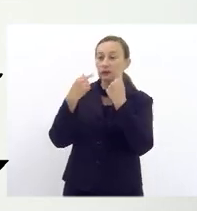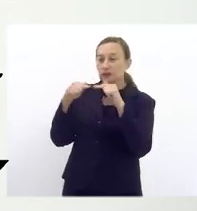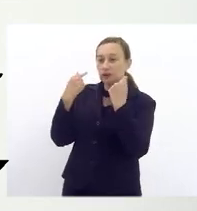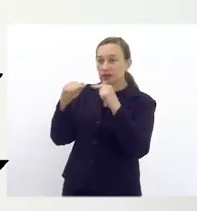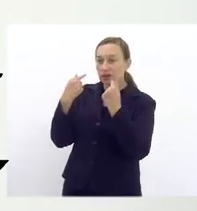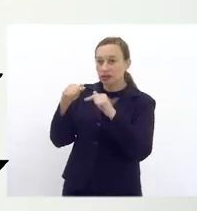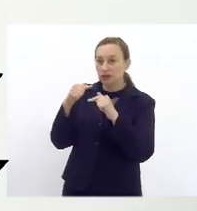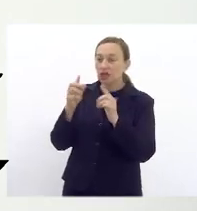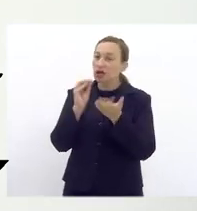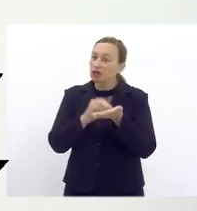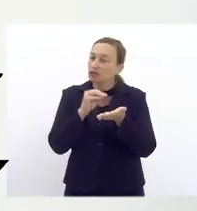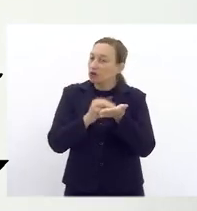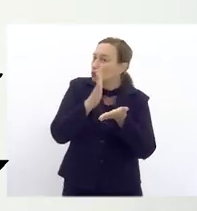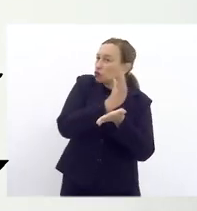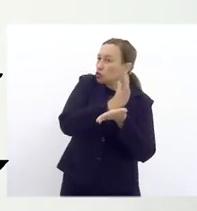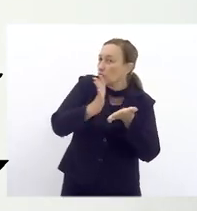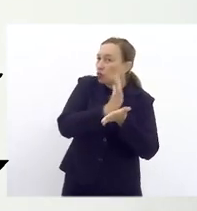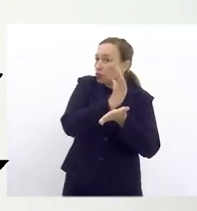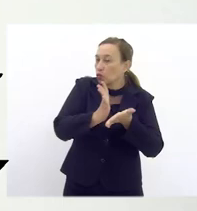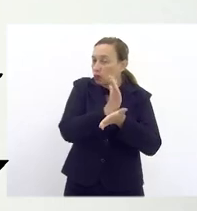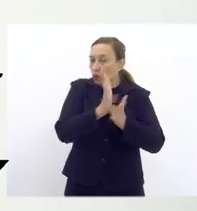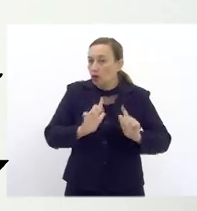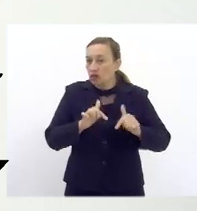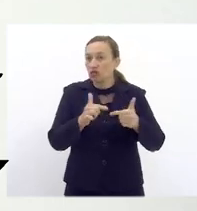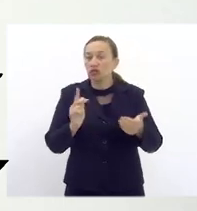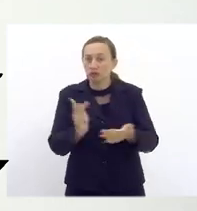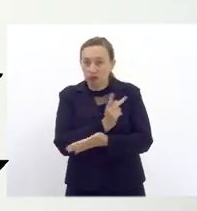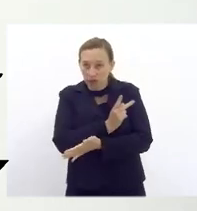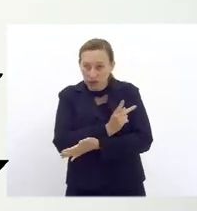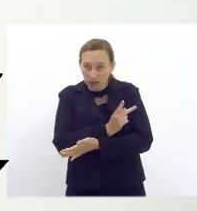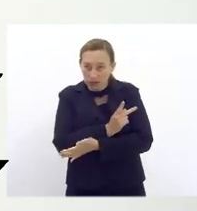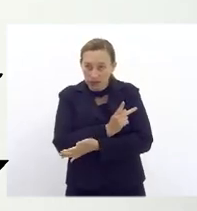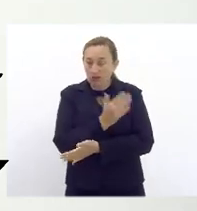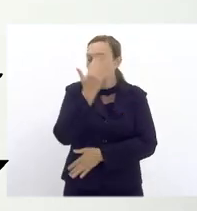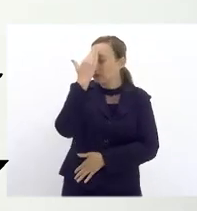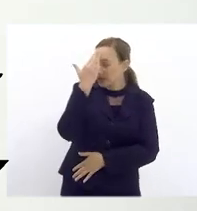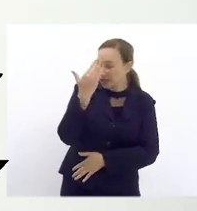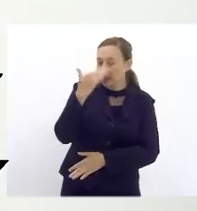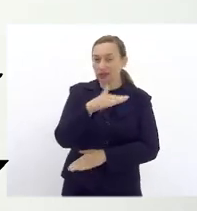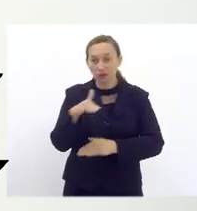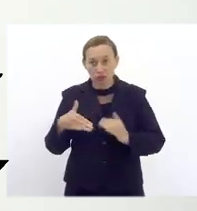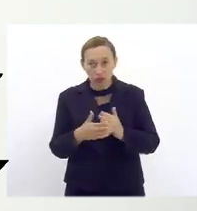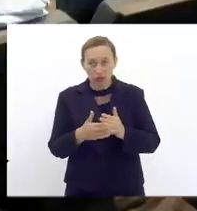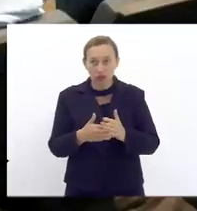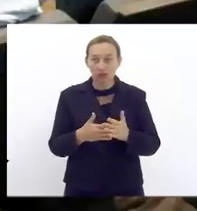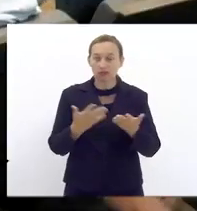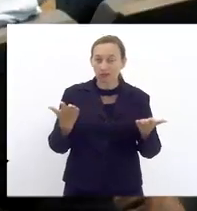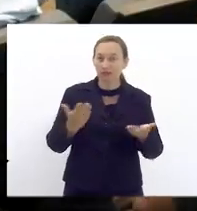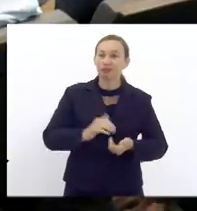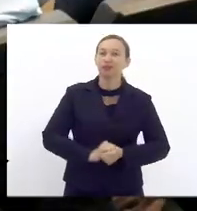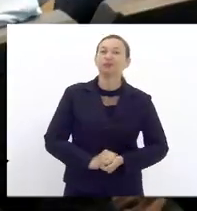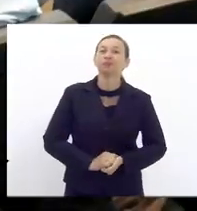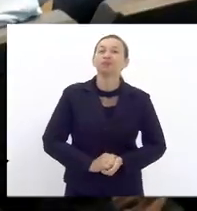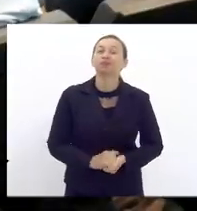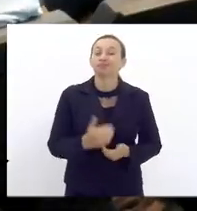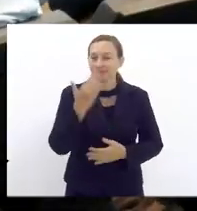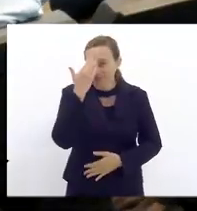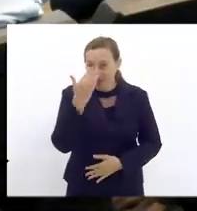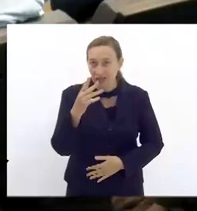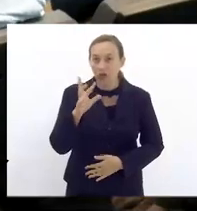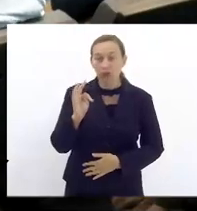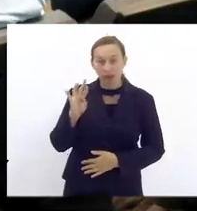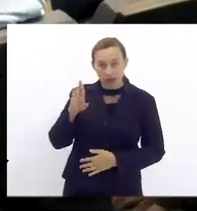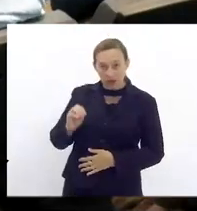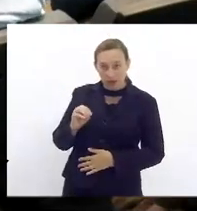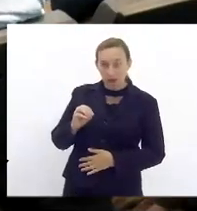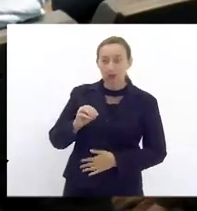a falta de alguma ação ou venha ocorrer Muito obrigado a todos e a todos Obrigado Roberto